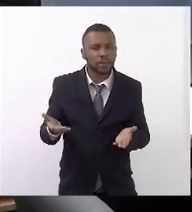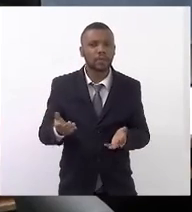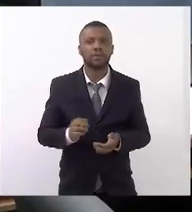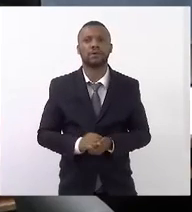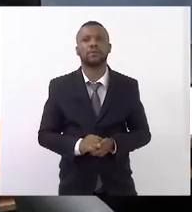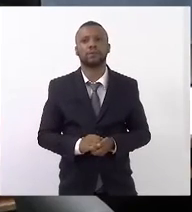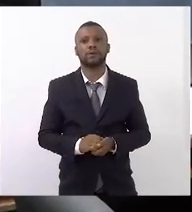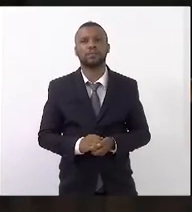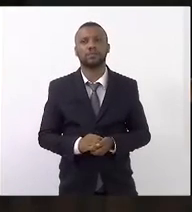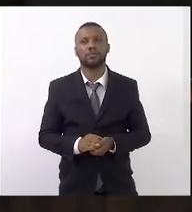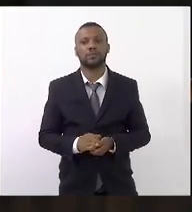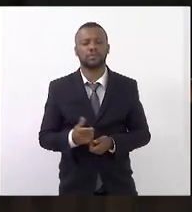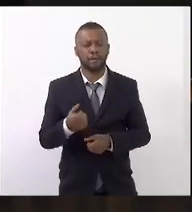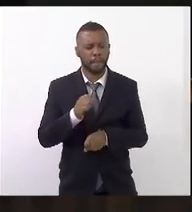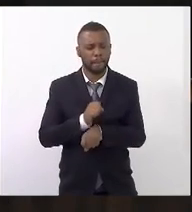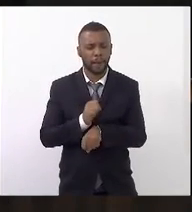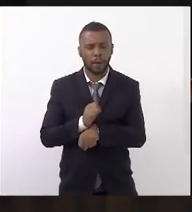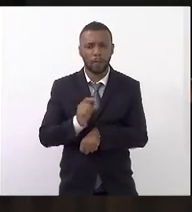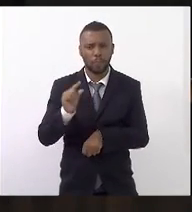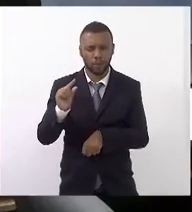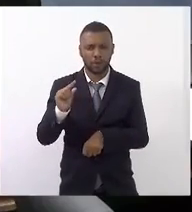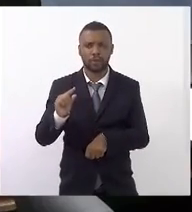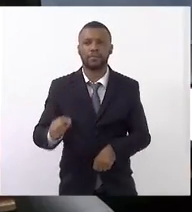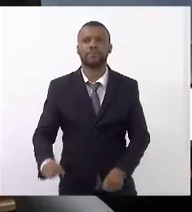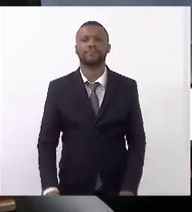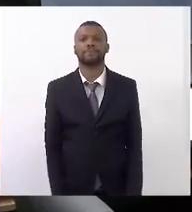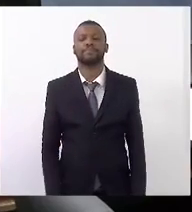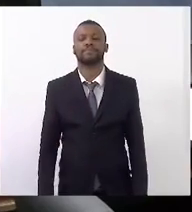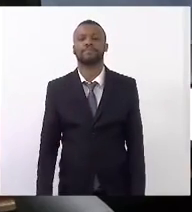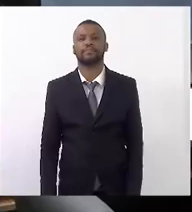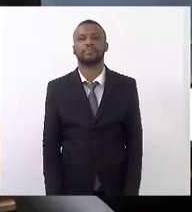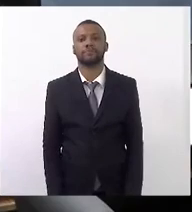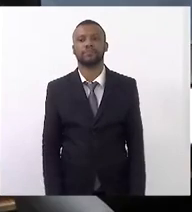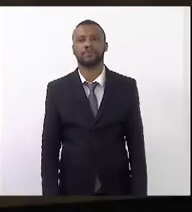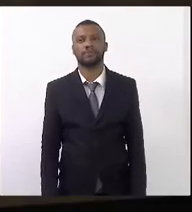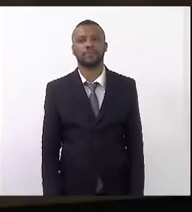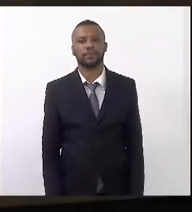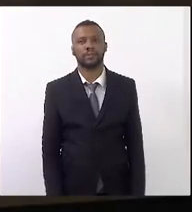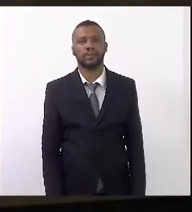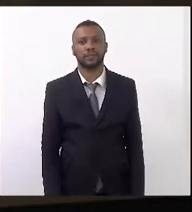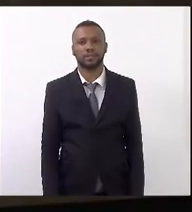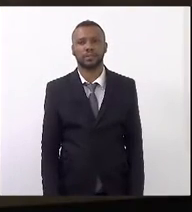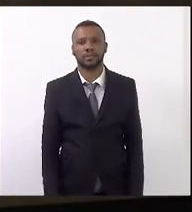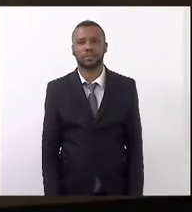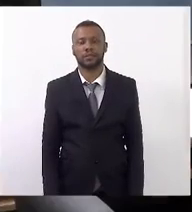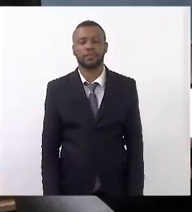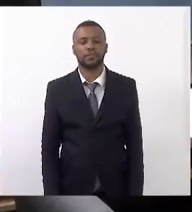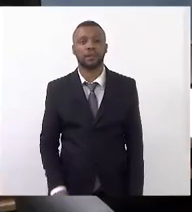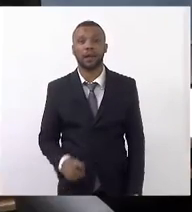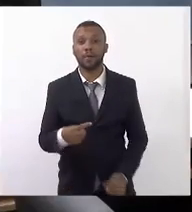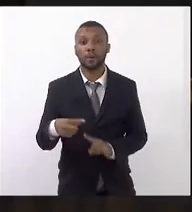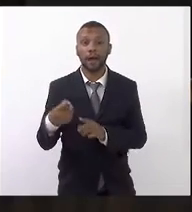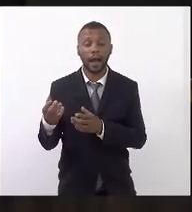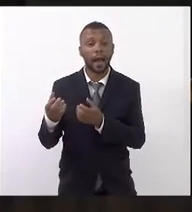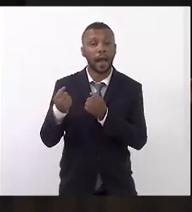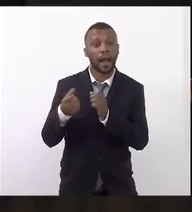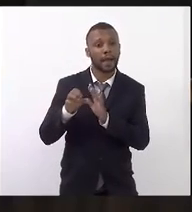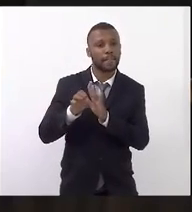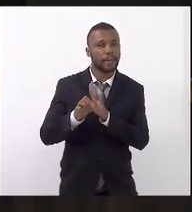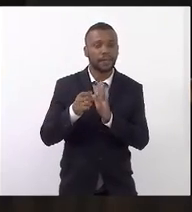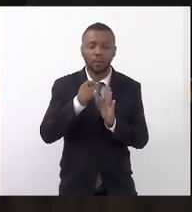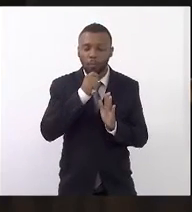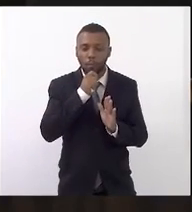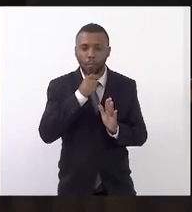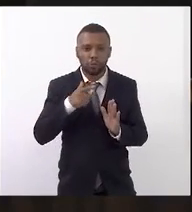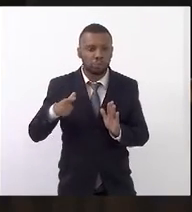Não chegou. Só um minutinho, deputado. Só se meu gabinete cochilou. Peraí, só porque que não chegou nenhuma emenda. Deixa,